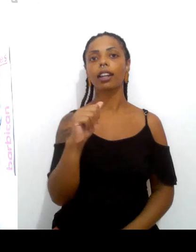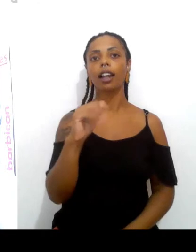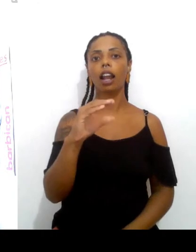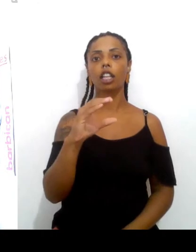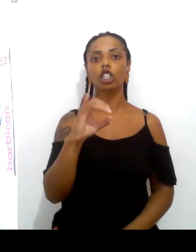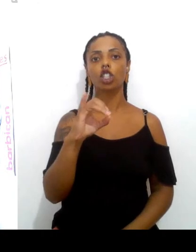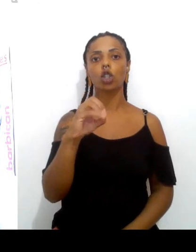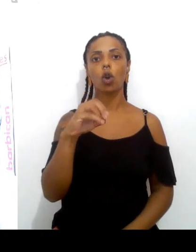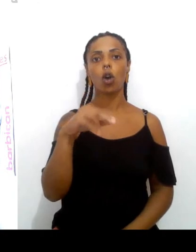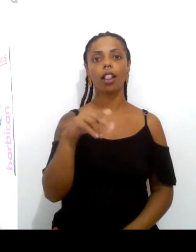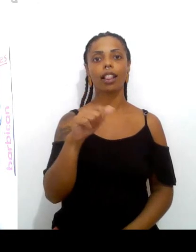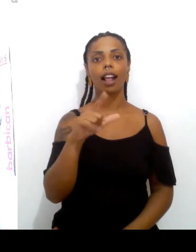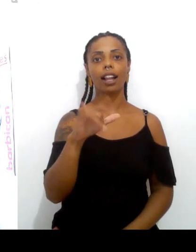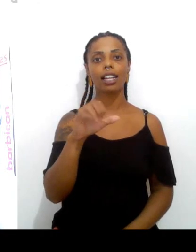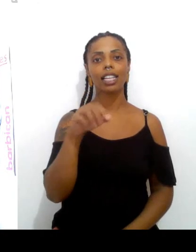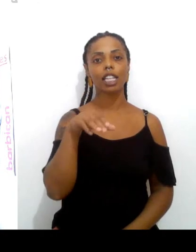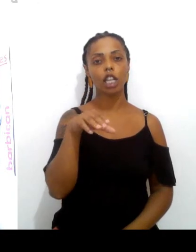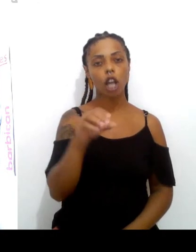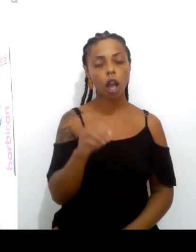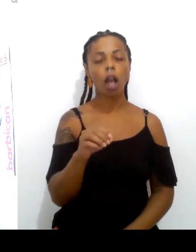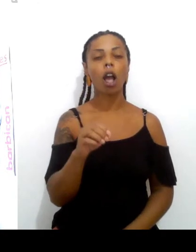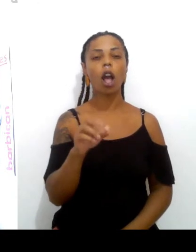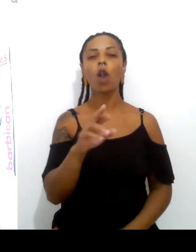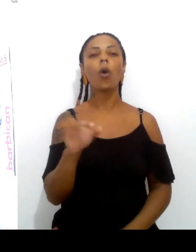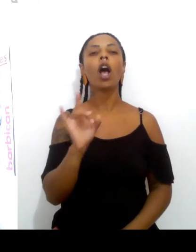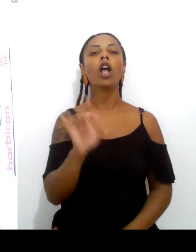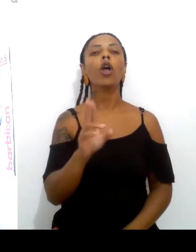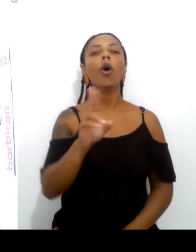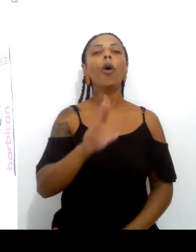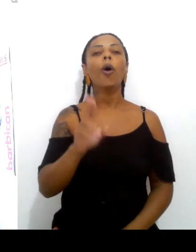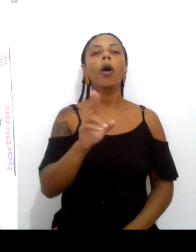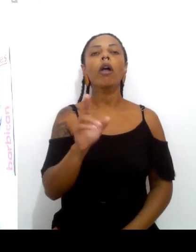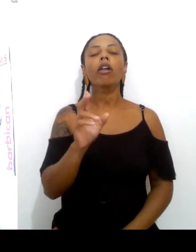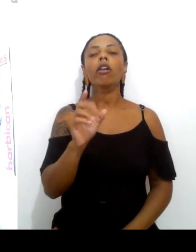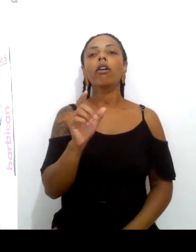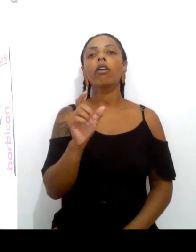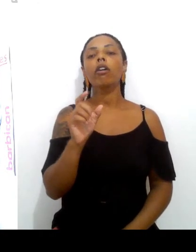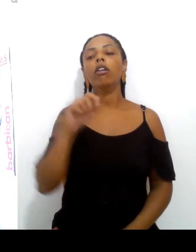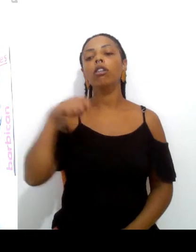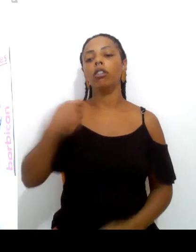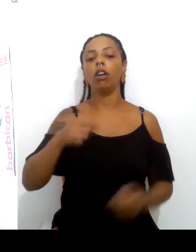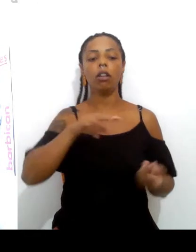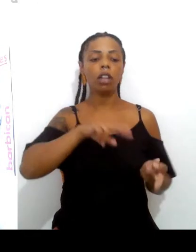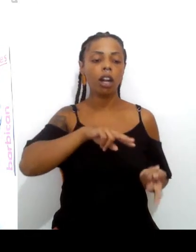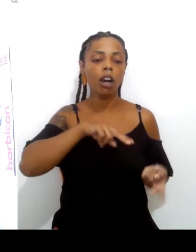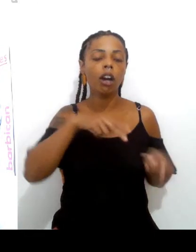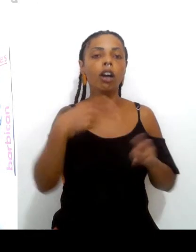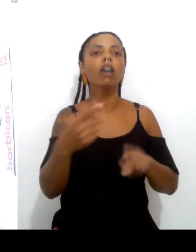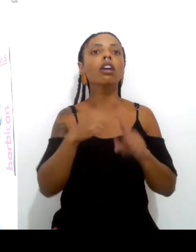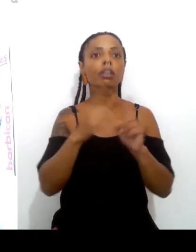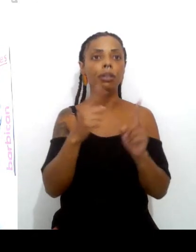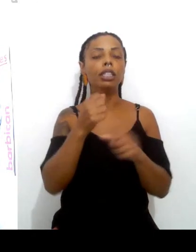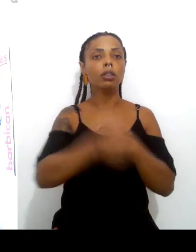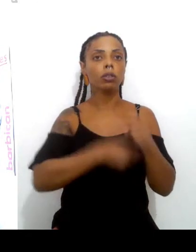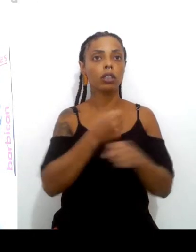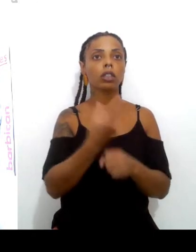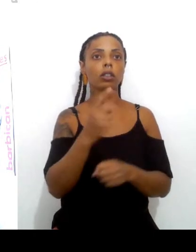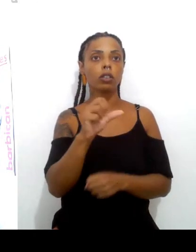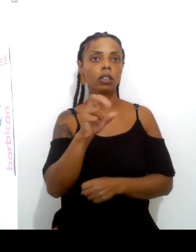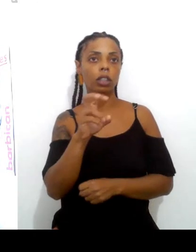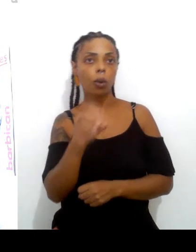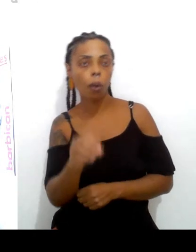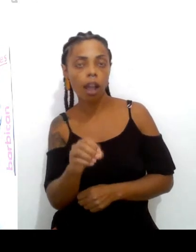a ideia não é só utilizar essa palavra transicional quer dizer os anos 50 e 60 foram momentos transicionais no posicionamento